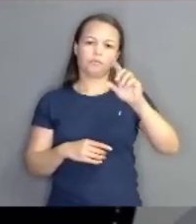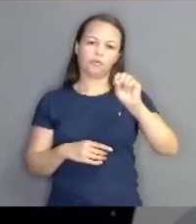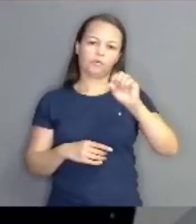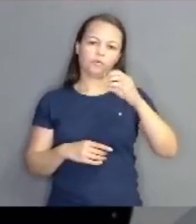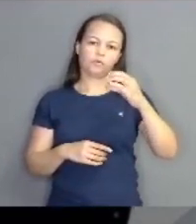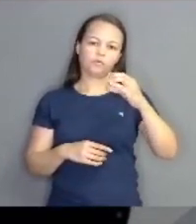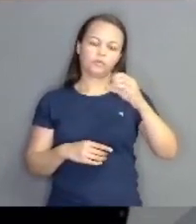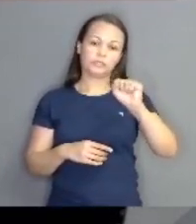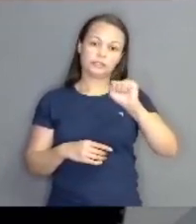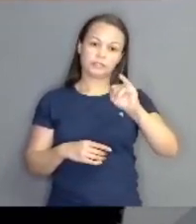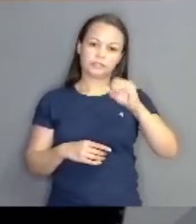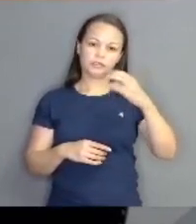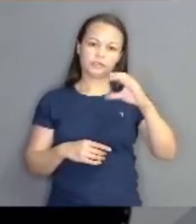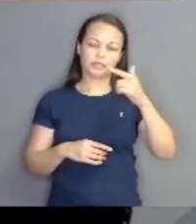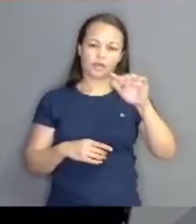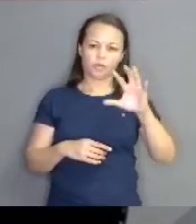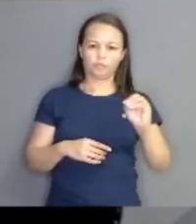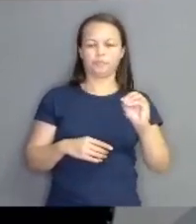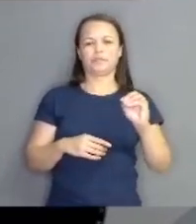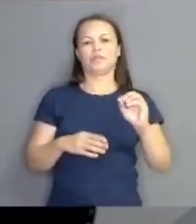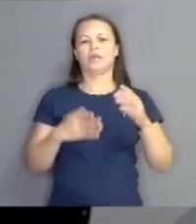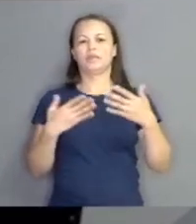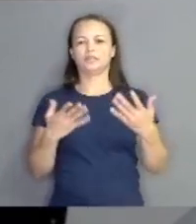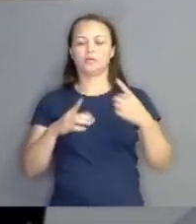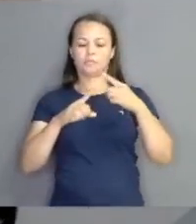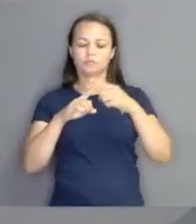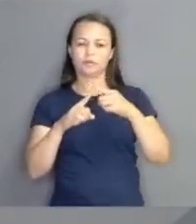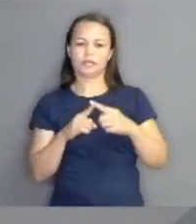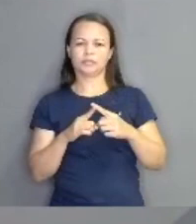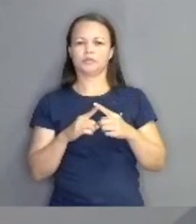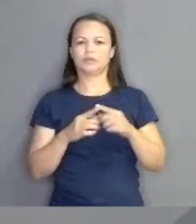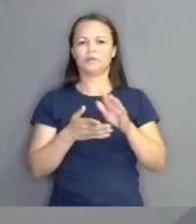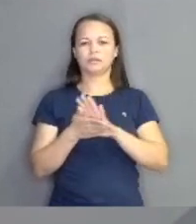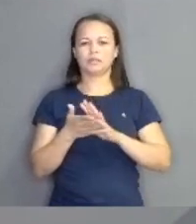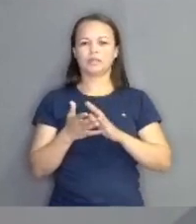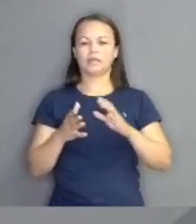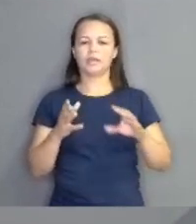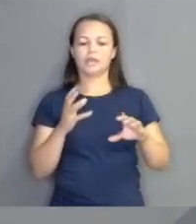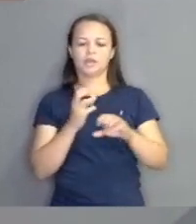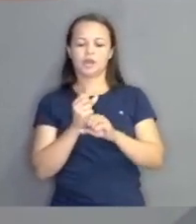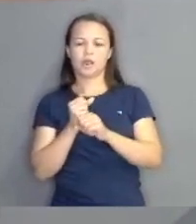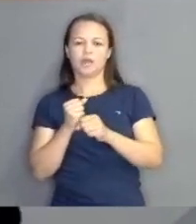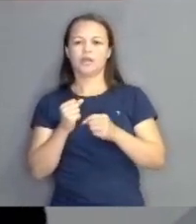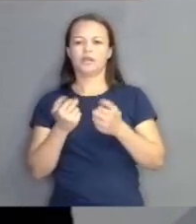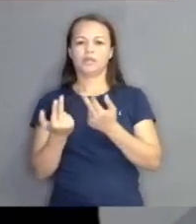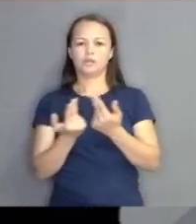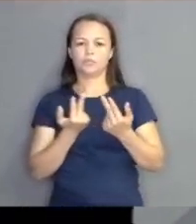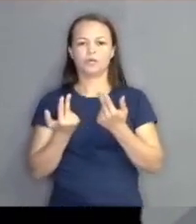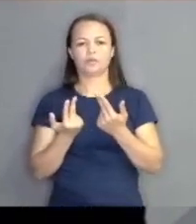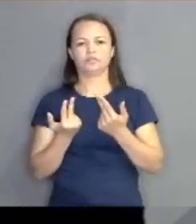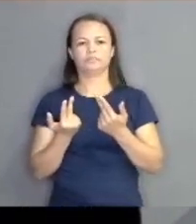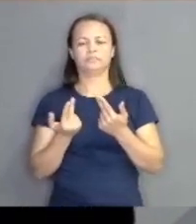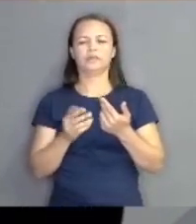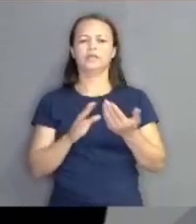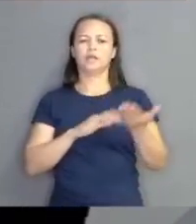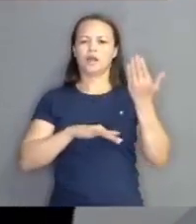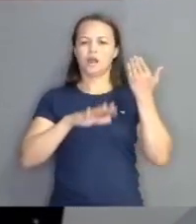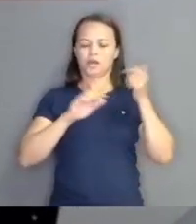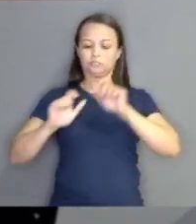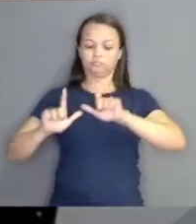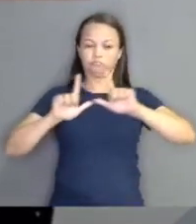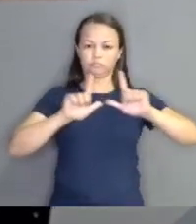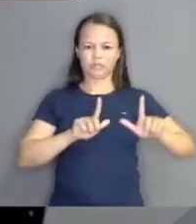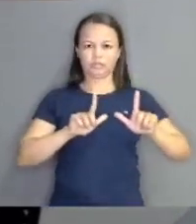a adição em parcelas iguais. Assim como falei desde o início do outro slide, que a gente iria utilizar